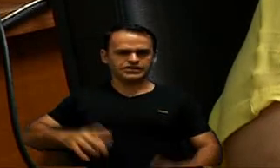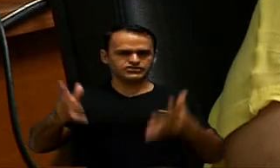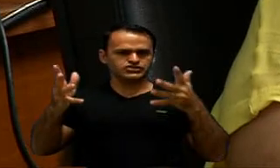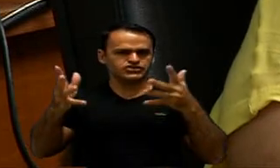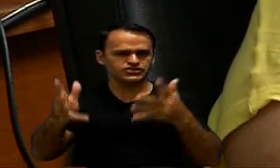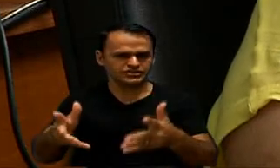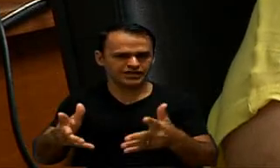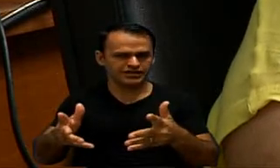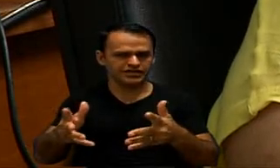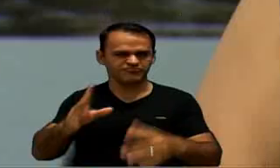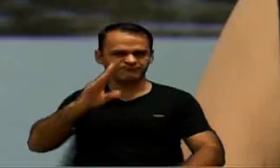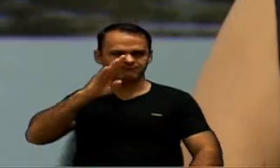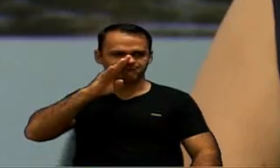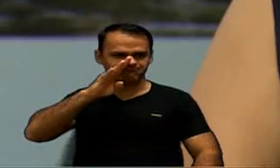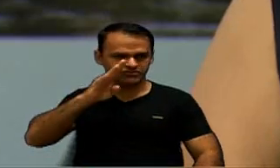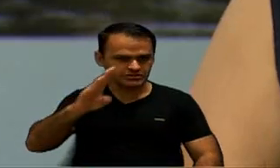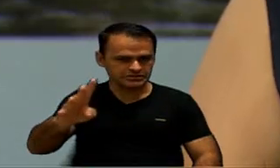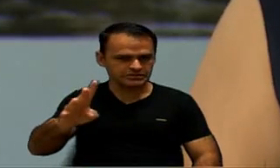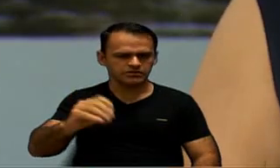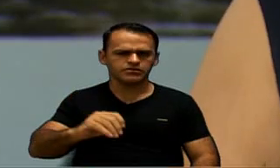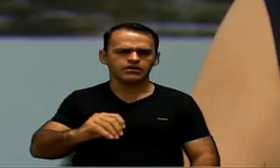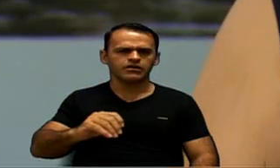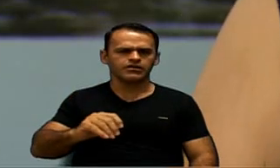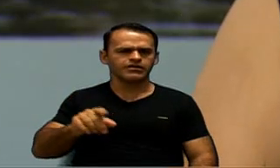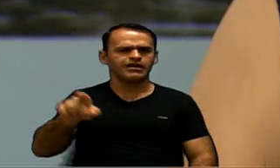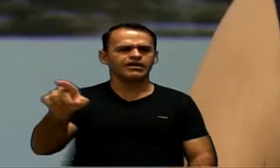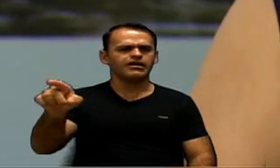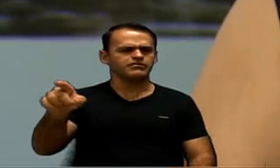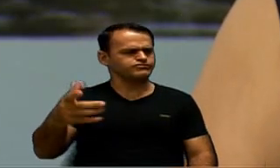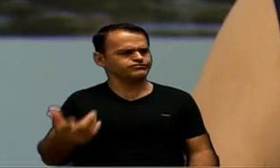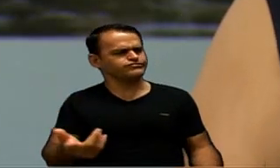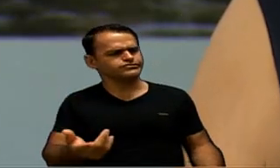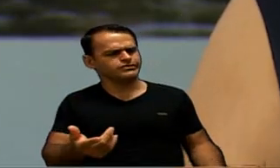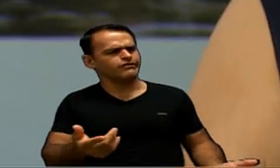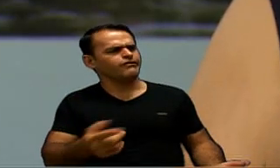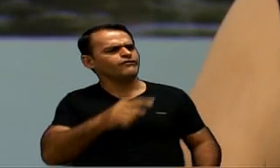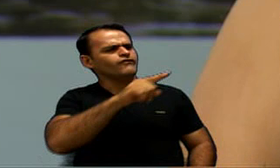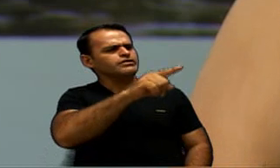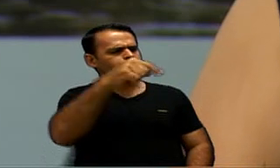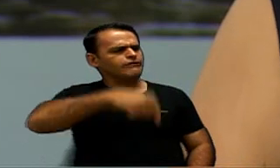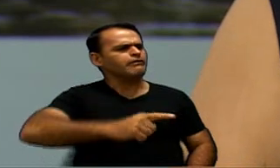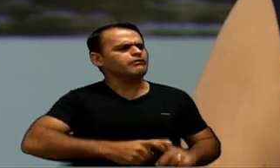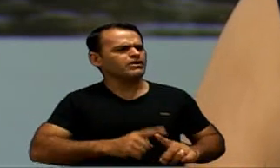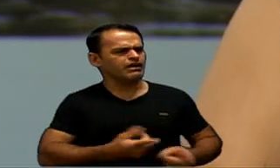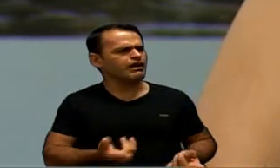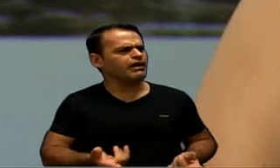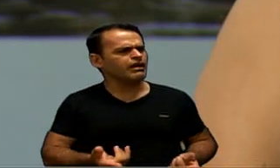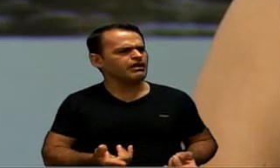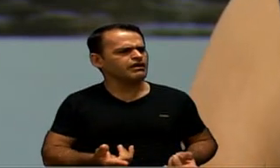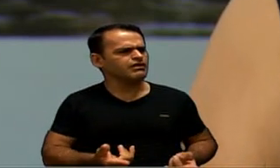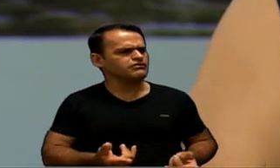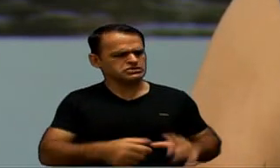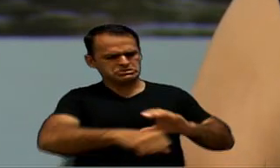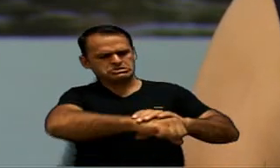falando que o que ela está fazendo lá, que se ela já apanhou tanto, ela não precisa apanhar mais,